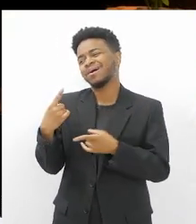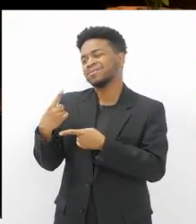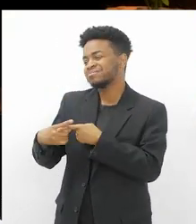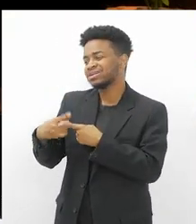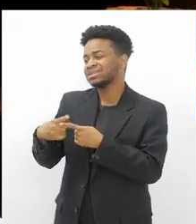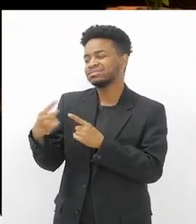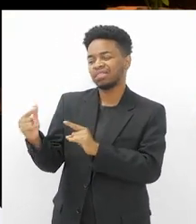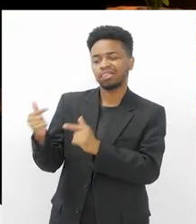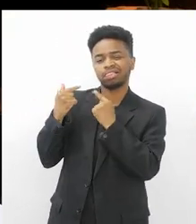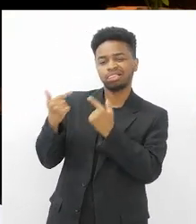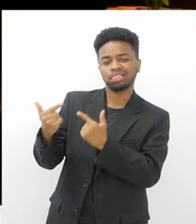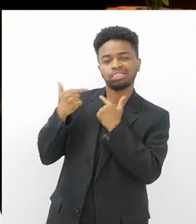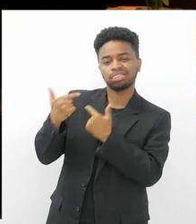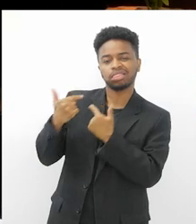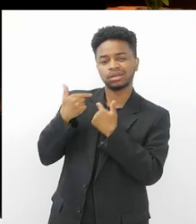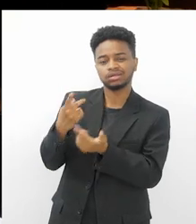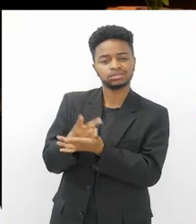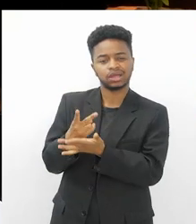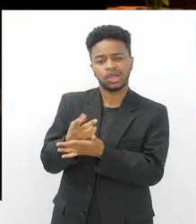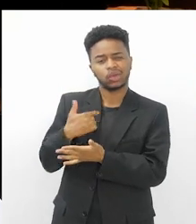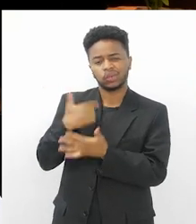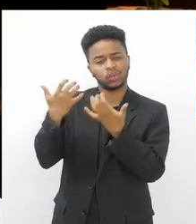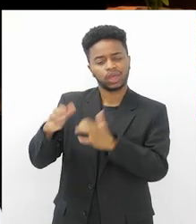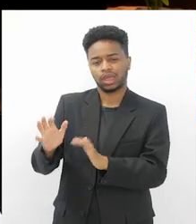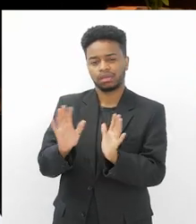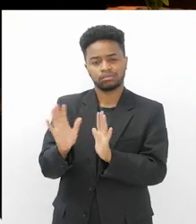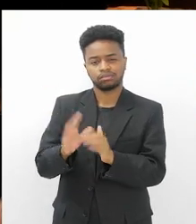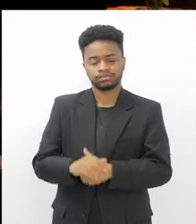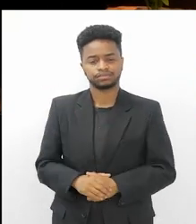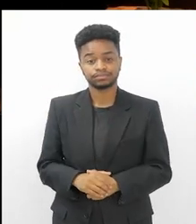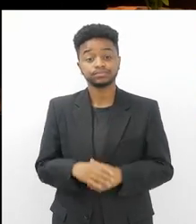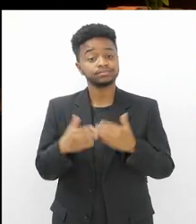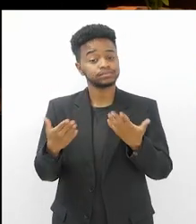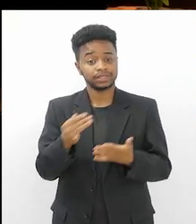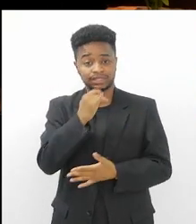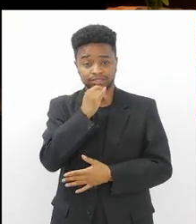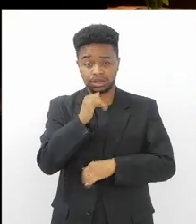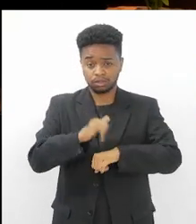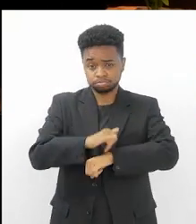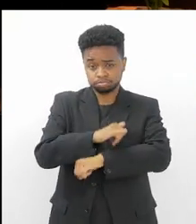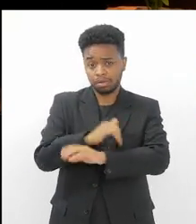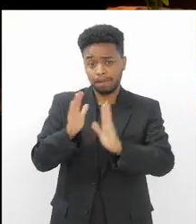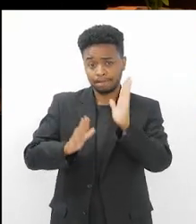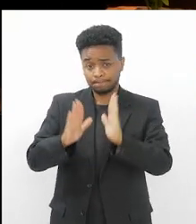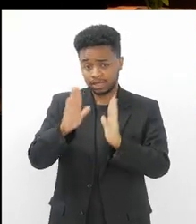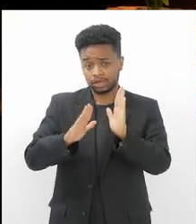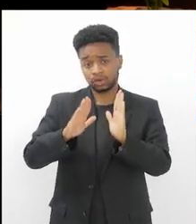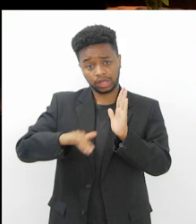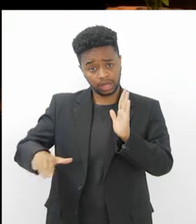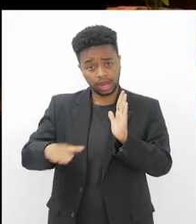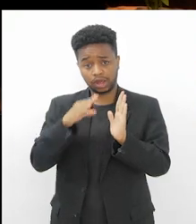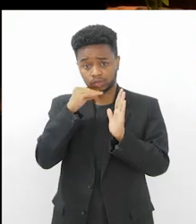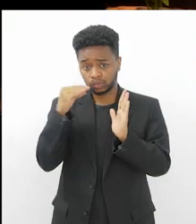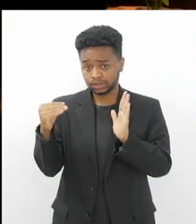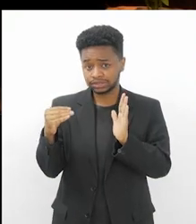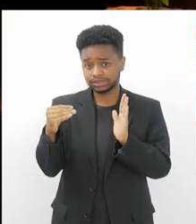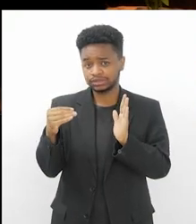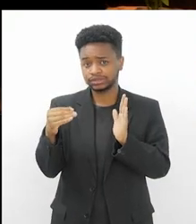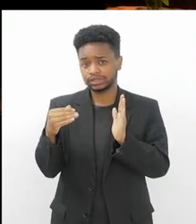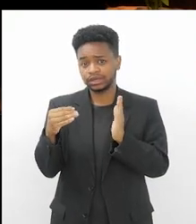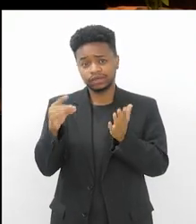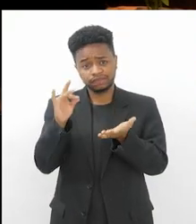Ah, porque eu só sou gozada na escola, eu não quero. Então, por exemplo, obesidade na infância, na